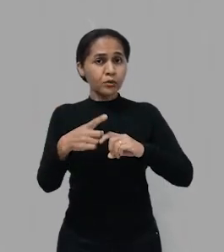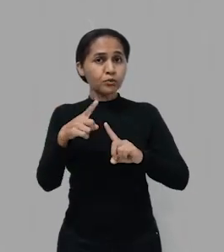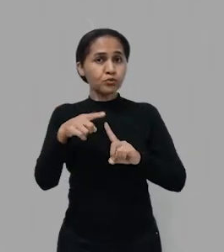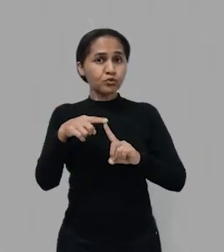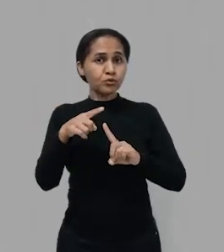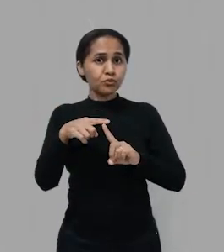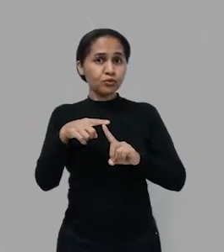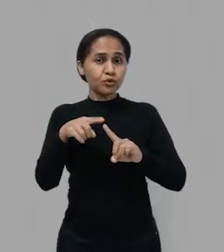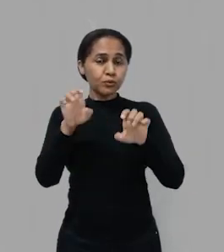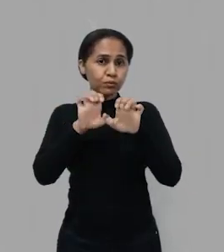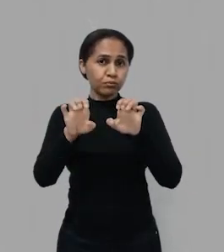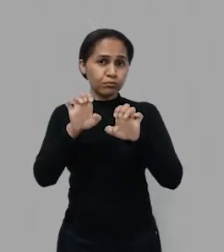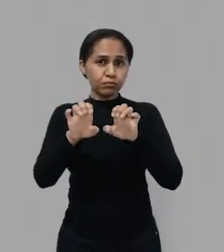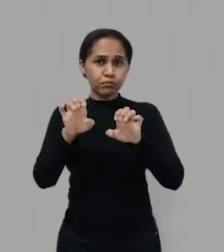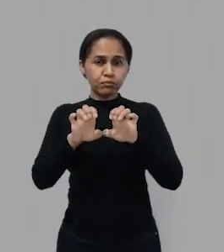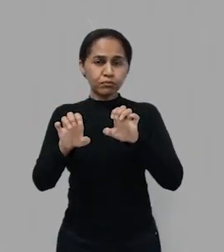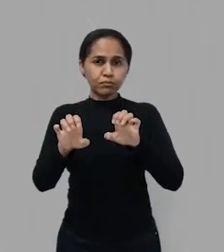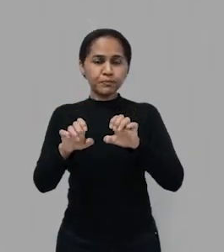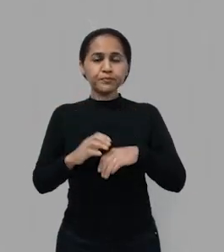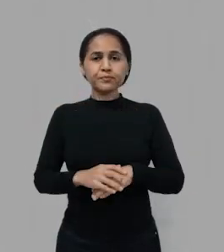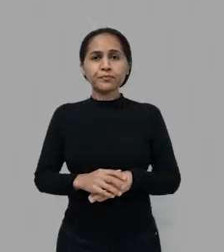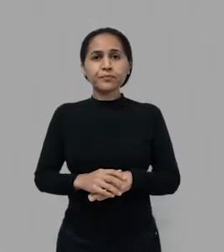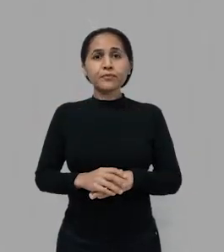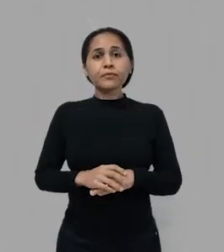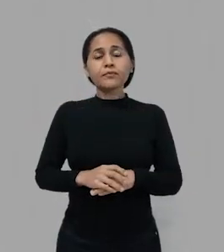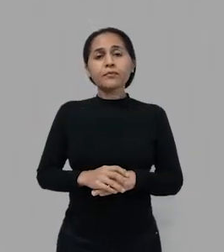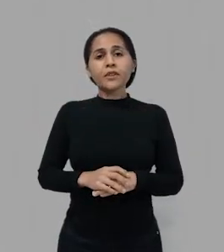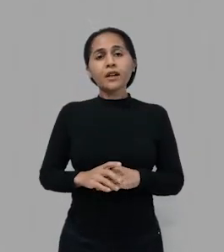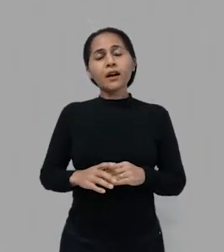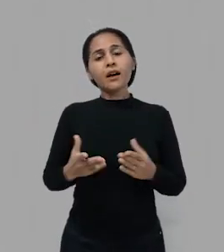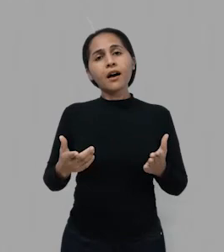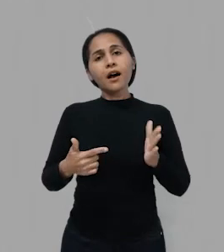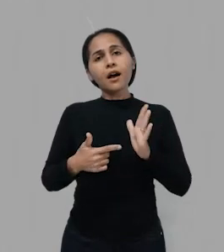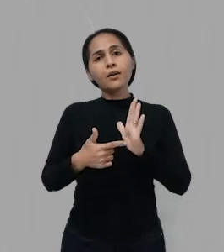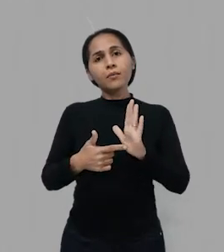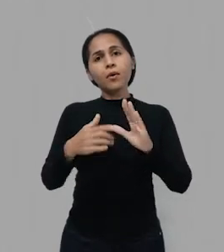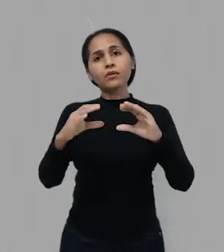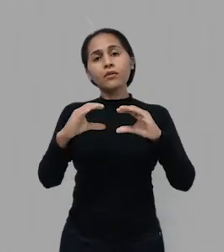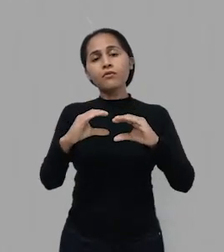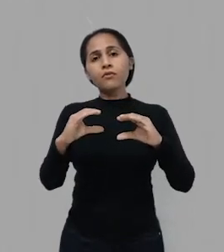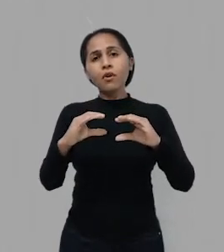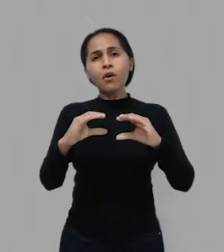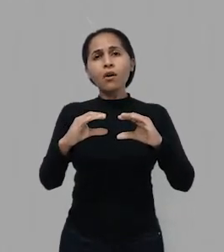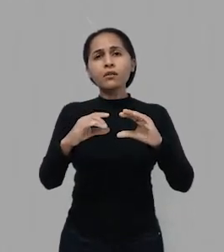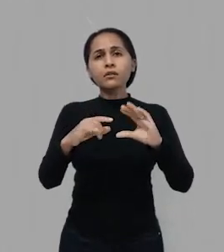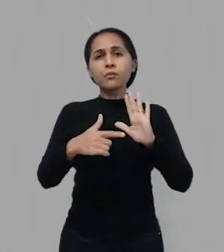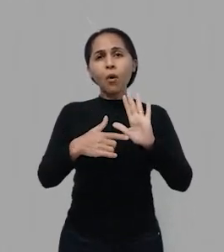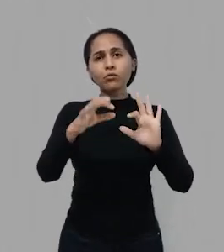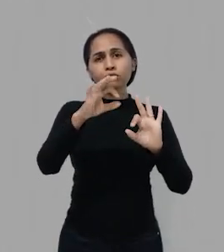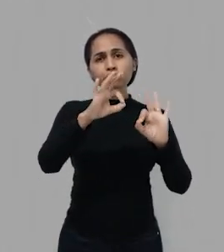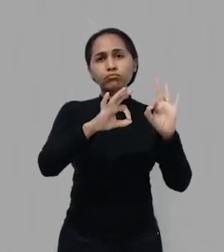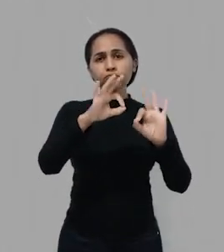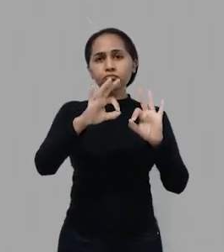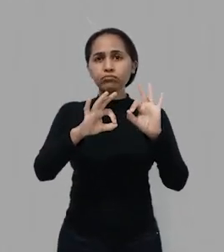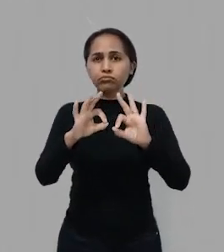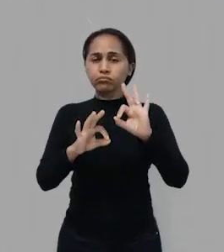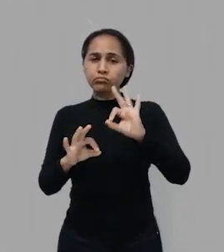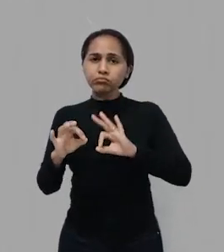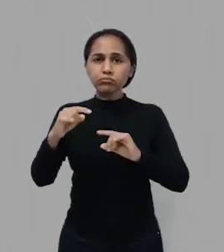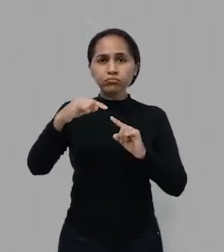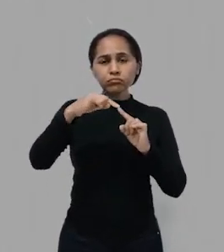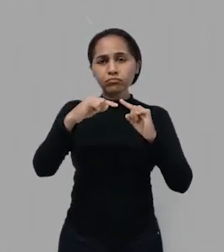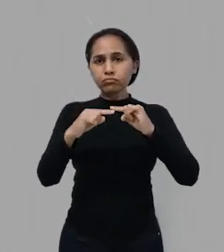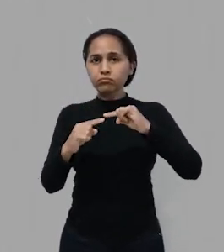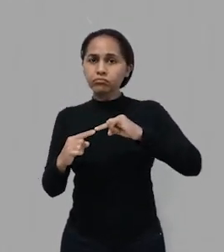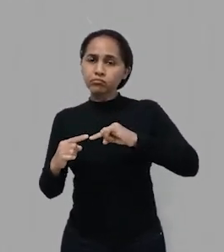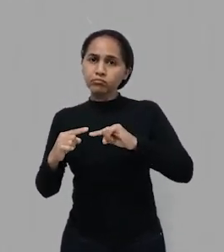estrutura. E a fórmula estrutural é como que esses átomos estão arranjados, estão